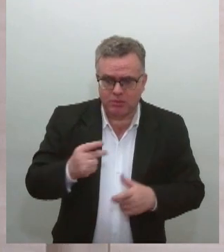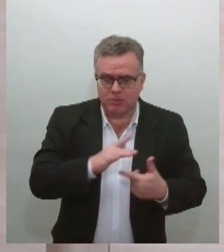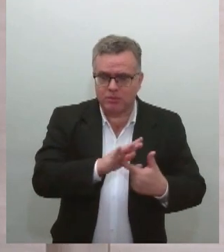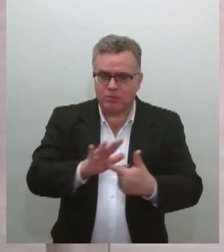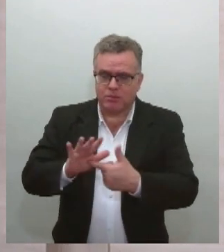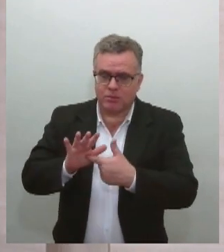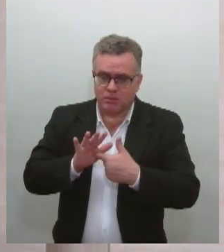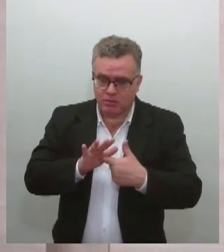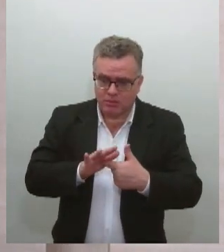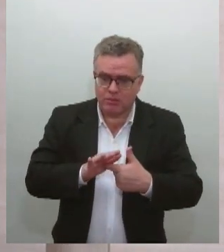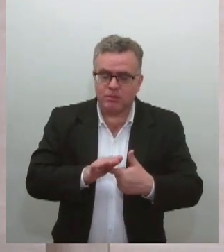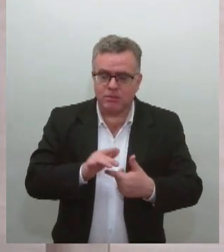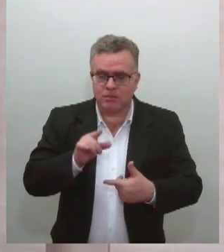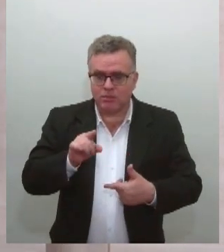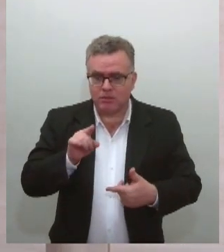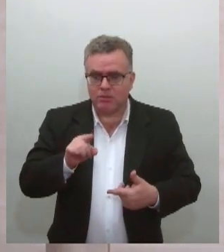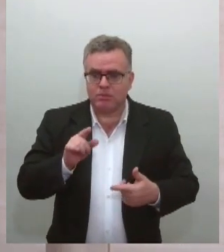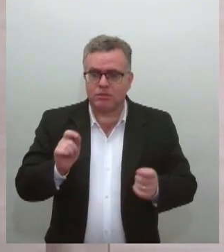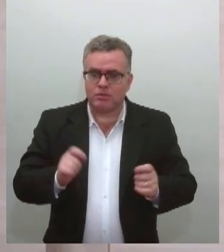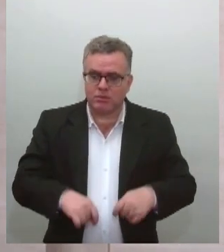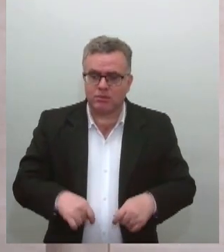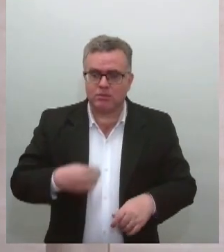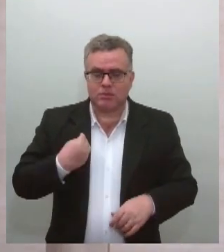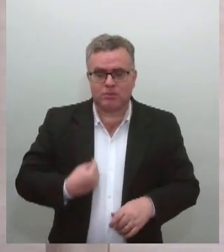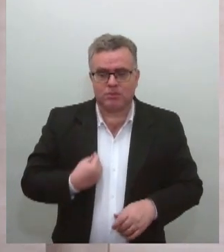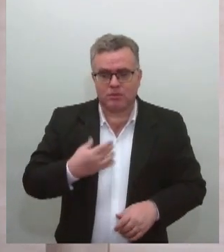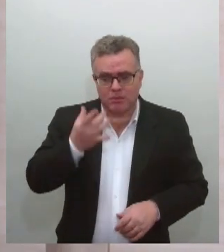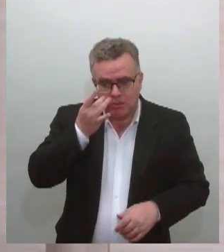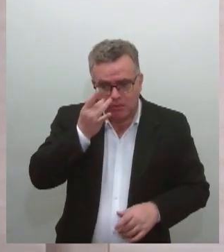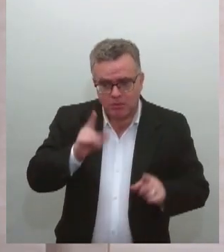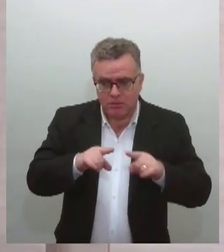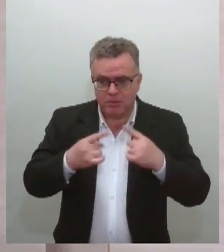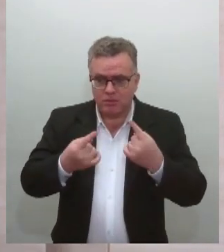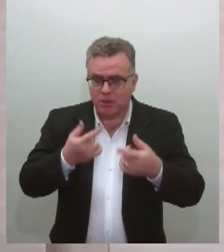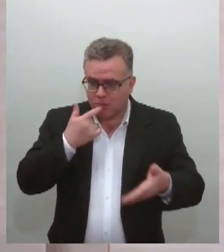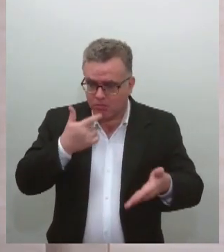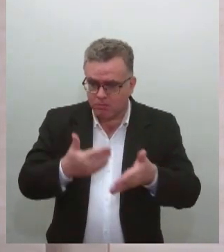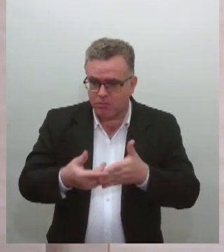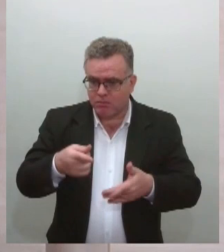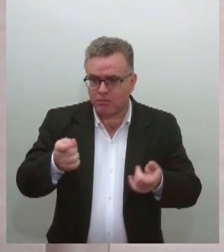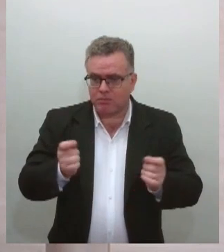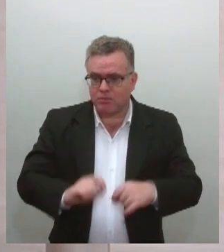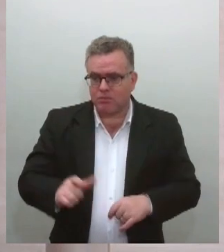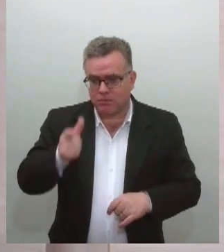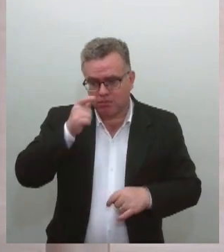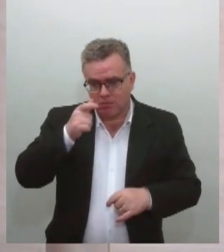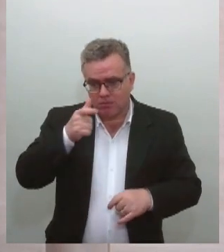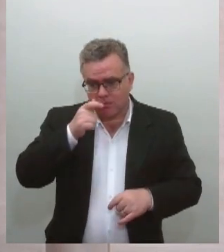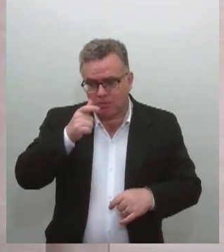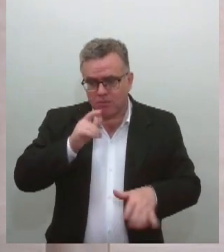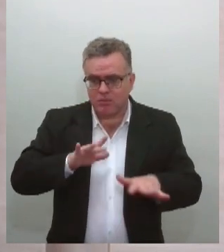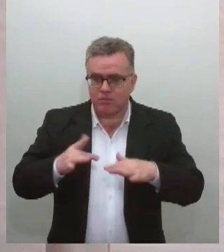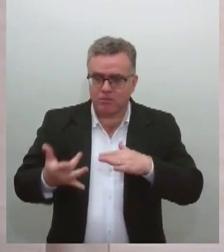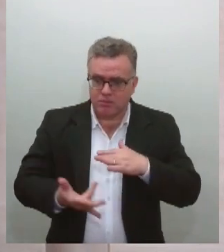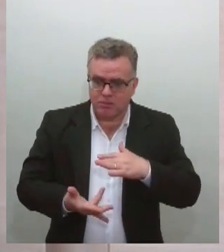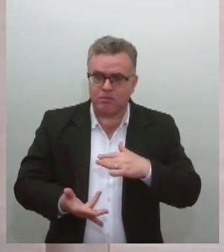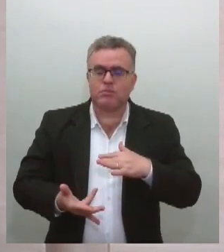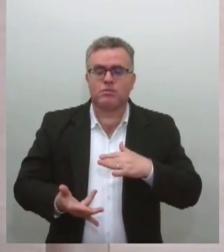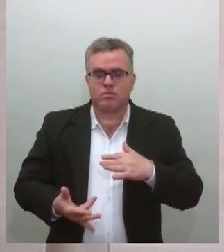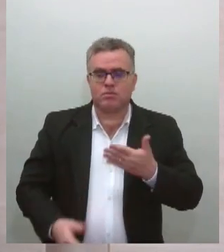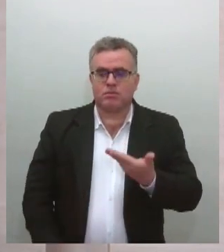aí na nossa programação ao vivo. Daqui a pouquinho tem sessão plenária e você pode também acompanhar nossas redes sociais no Face e no Instagram,